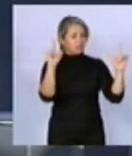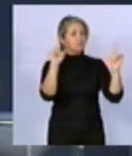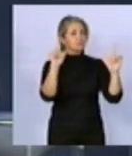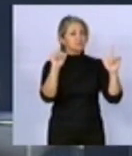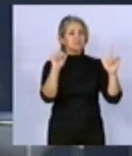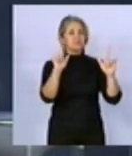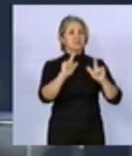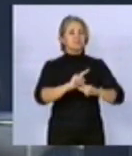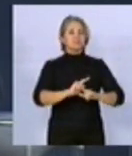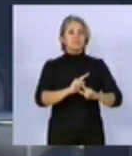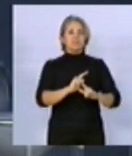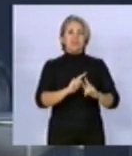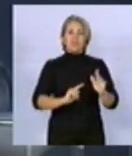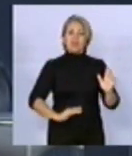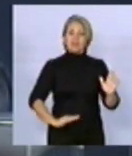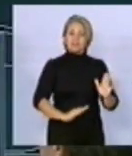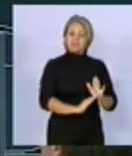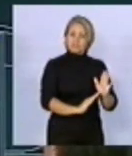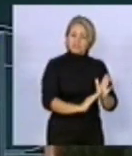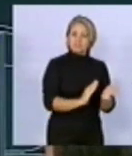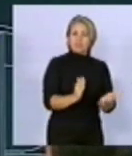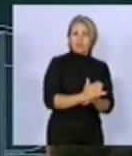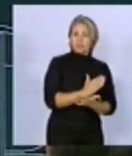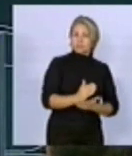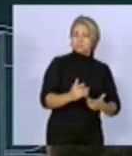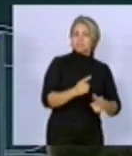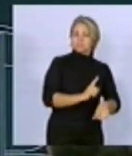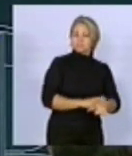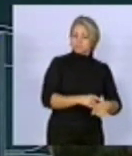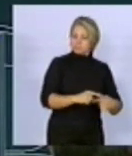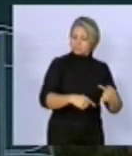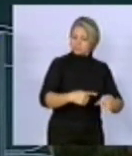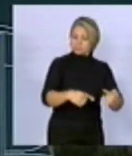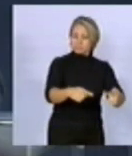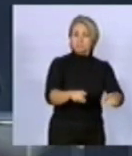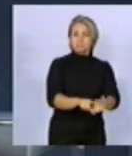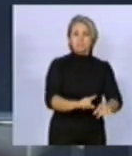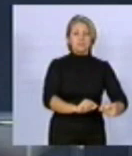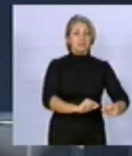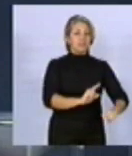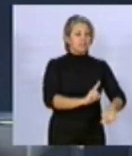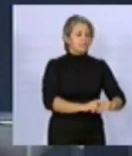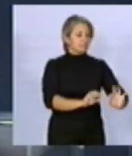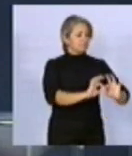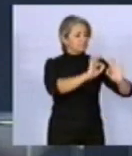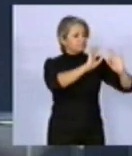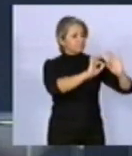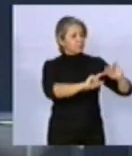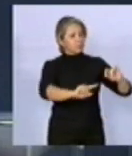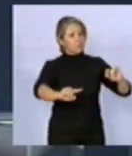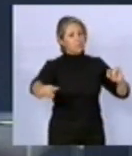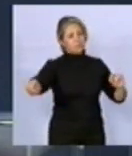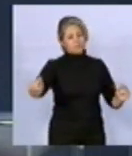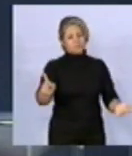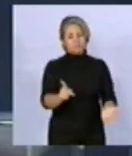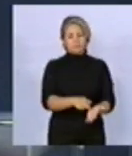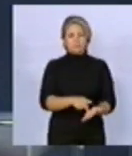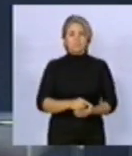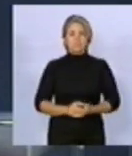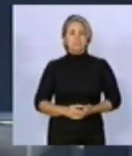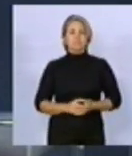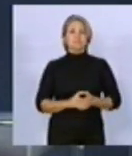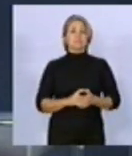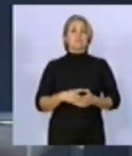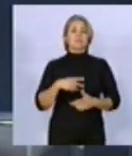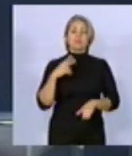restritas a algumas situações e de longo prazo bom